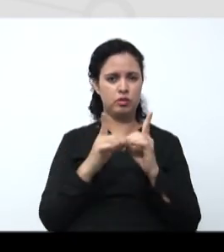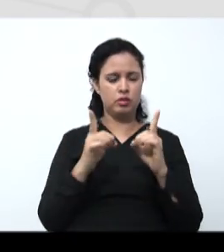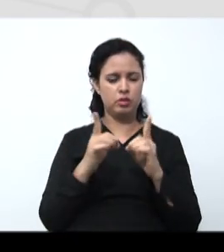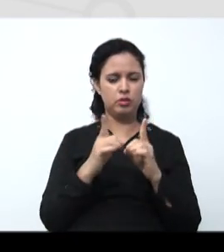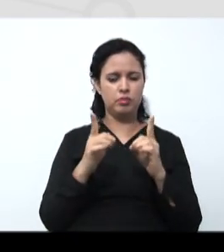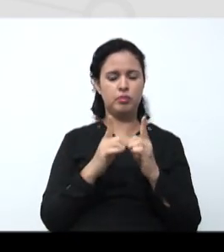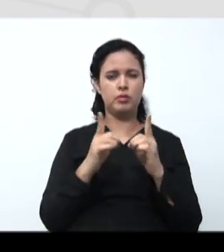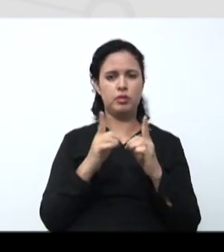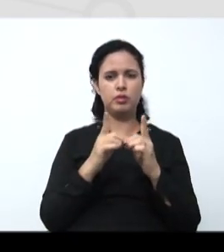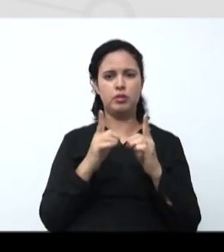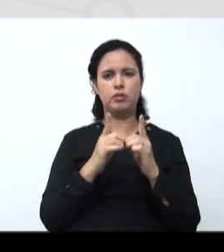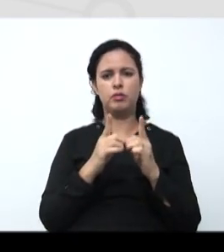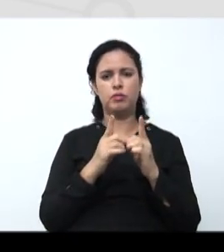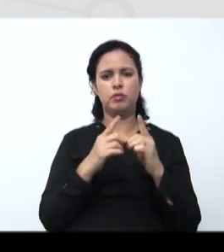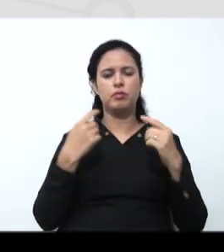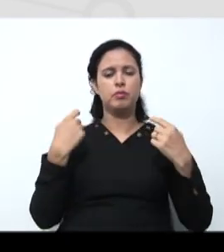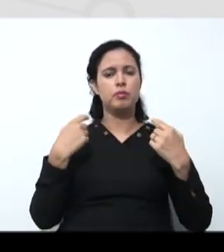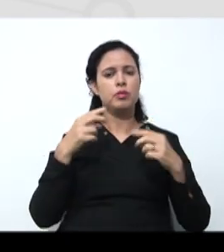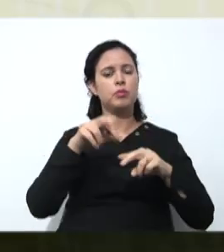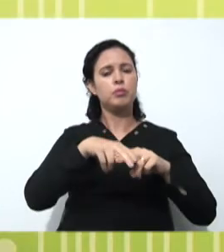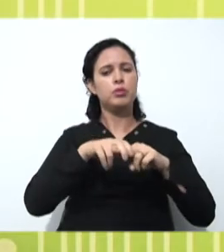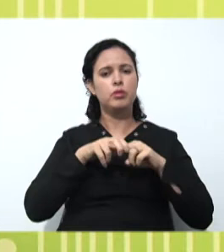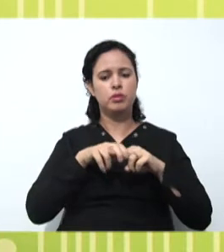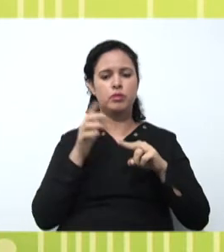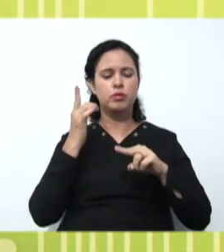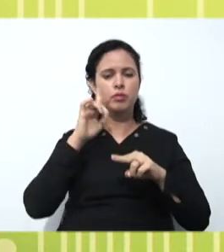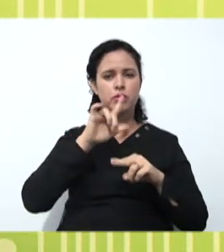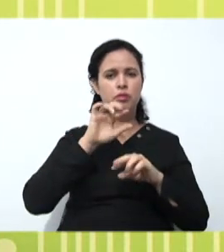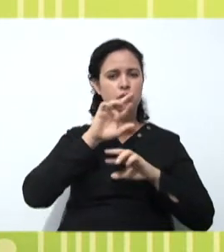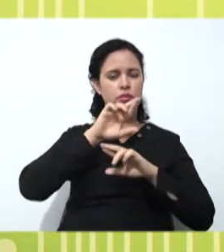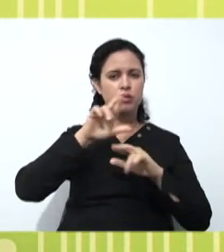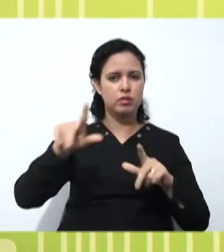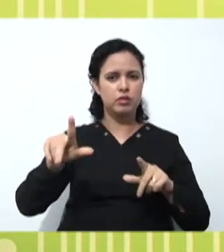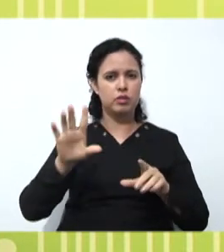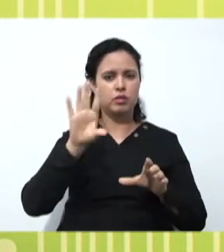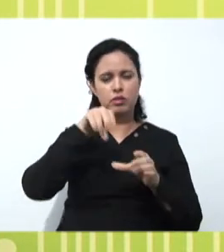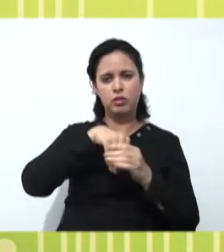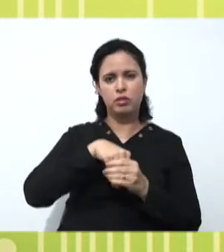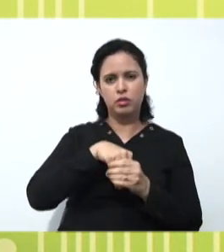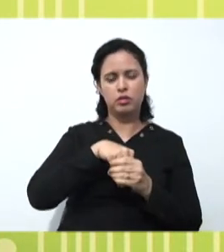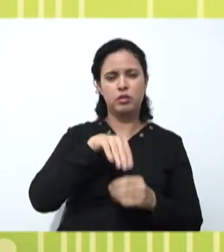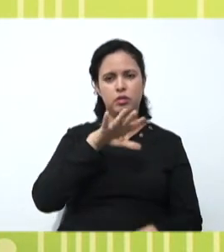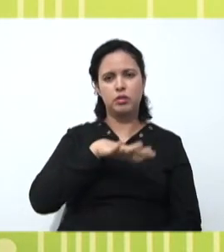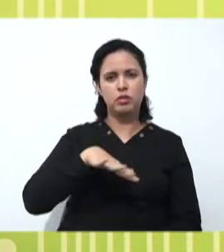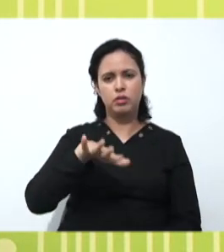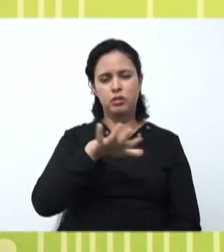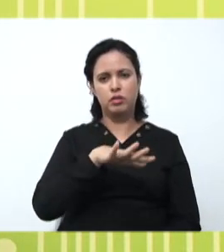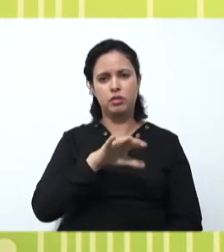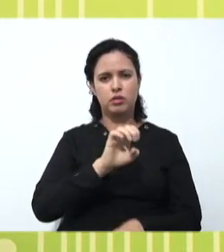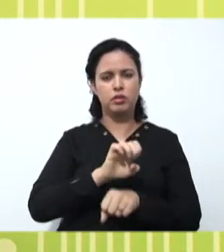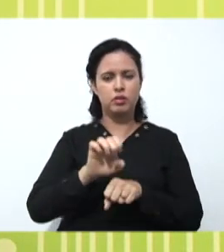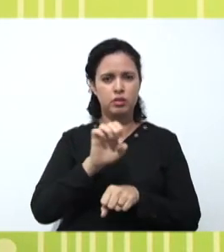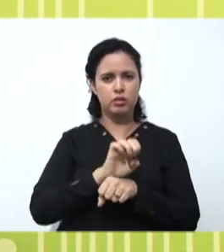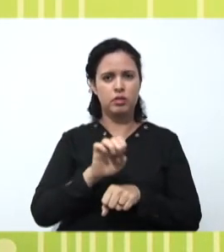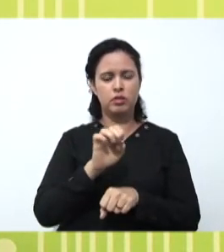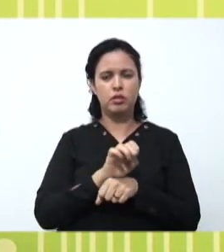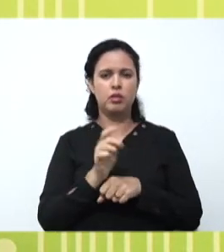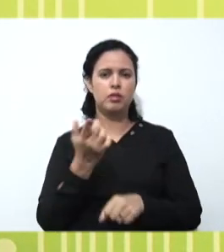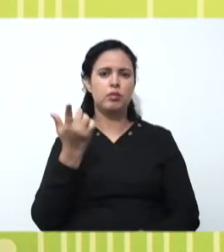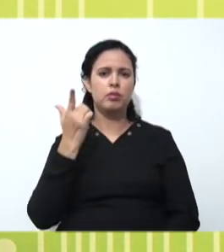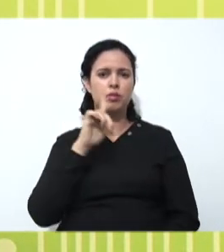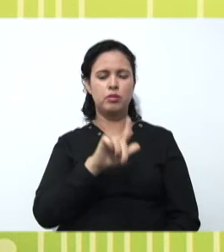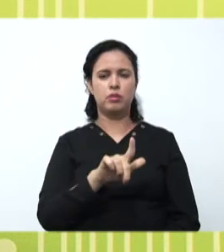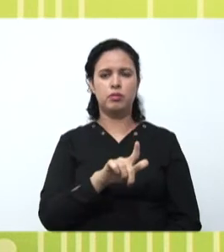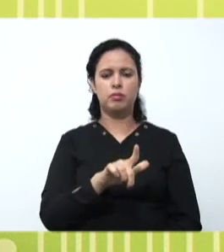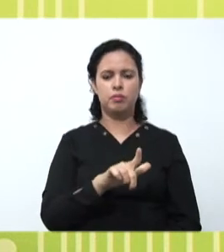ela tem o dinamismo, por isso que acabou sendo diferenciada dentro de uma situação em que ela era estagiária e ela conseguiu